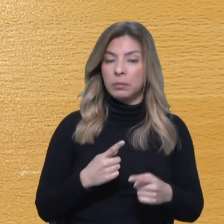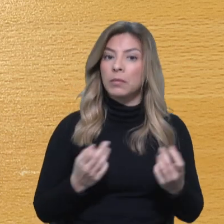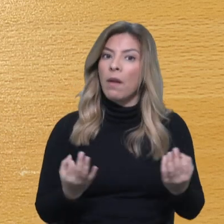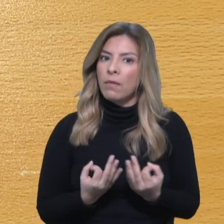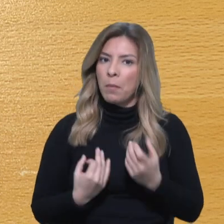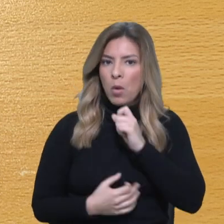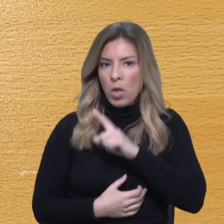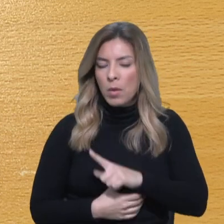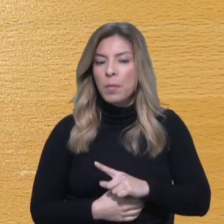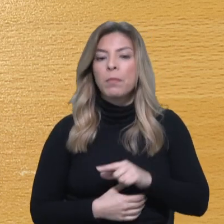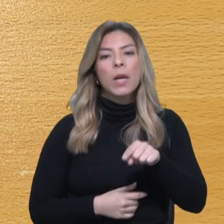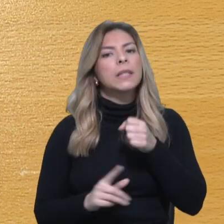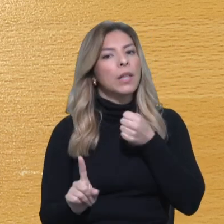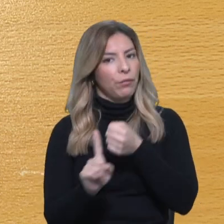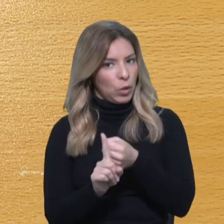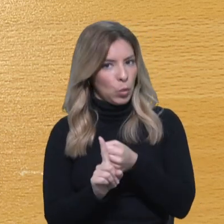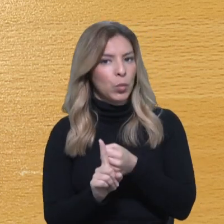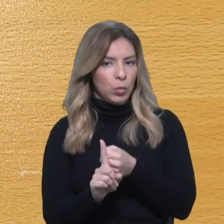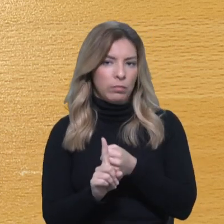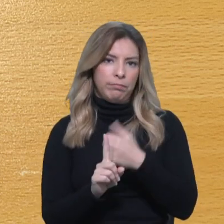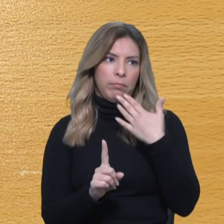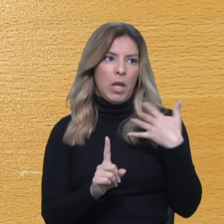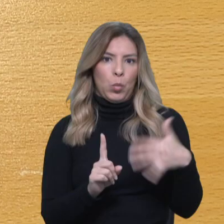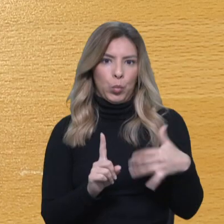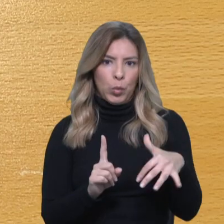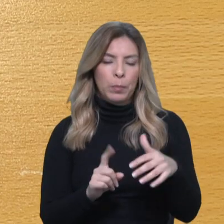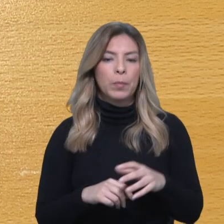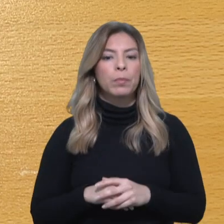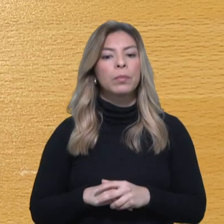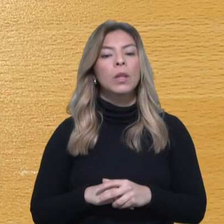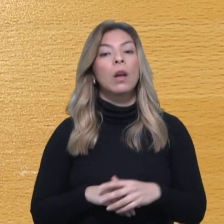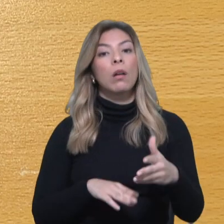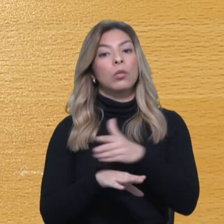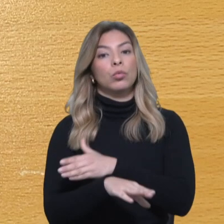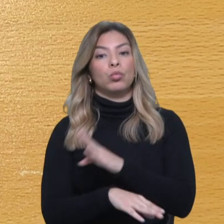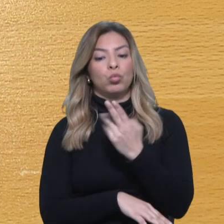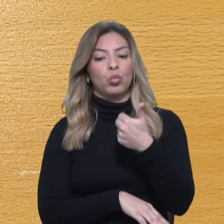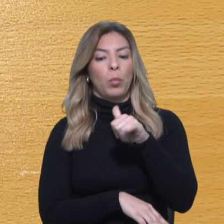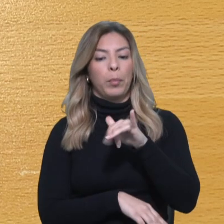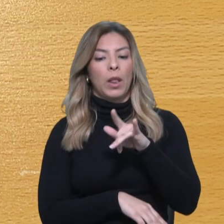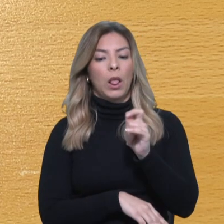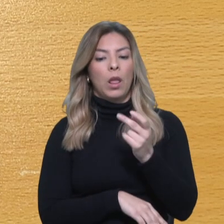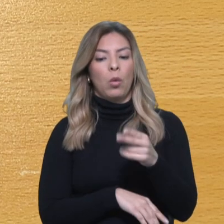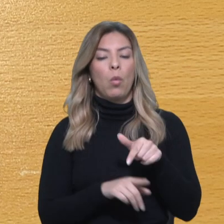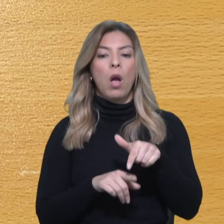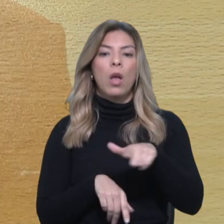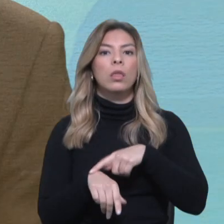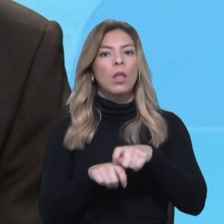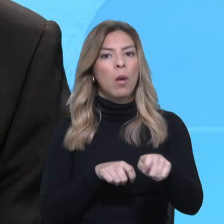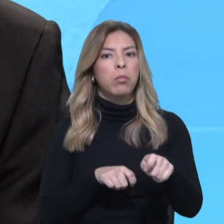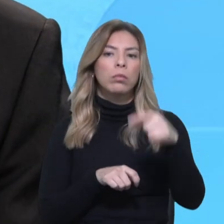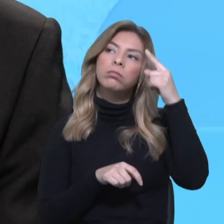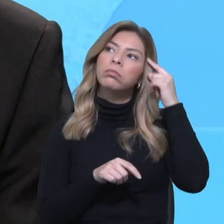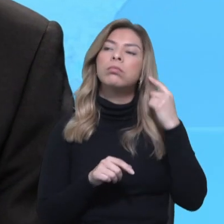o grande desafio que nos é colocado. E, naturalmente, um jubileu é sempre um tempo forte para nos ajudar